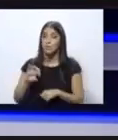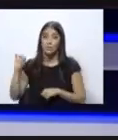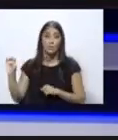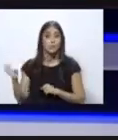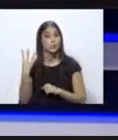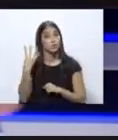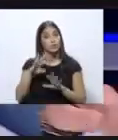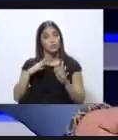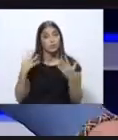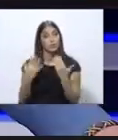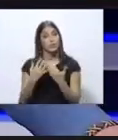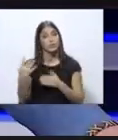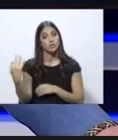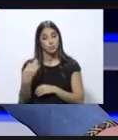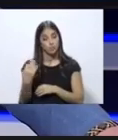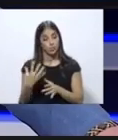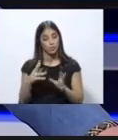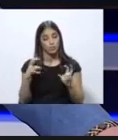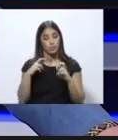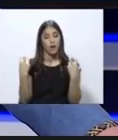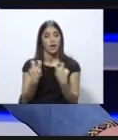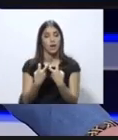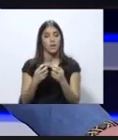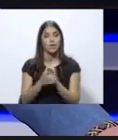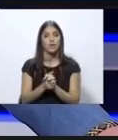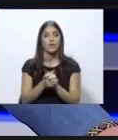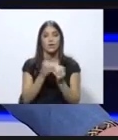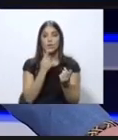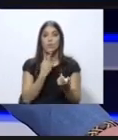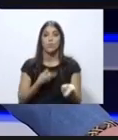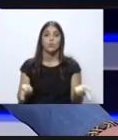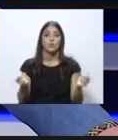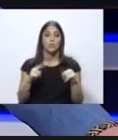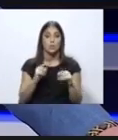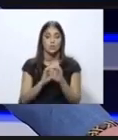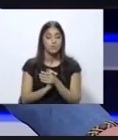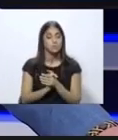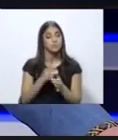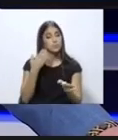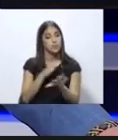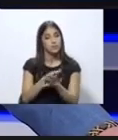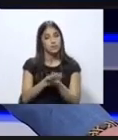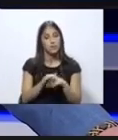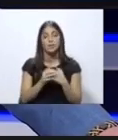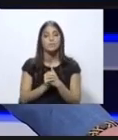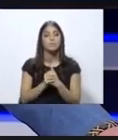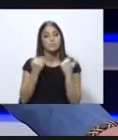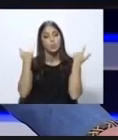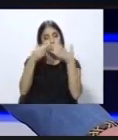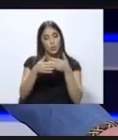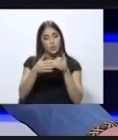quatro. Universo Porto da bancada, que regressa na próxima terça-feira. Muito boa noite.